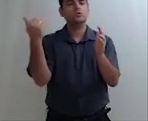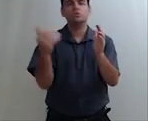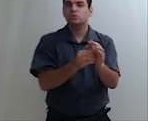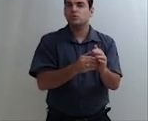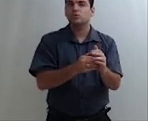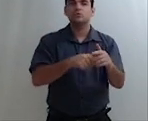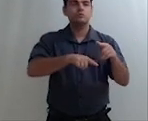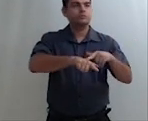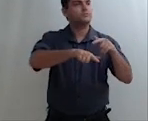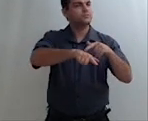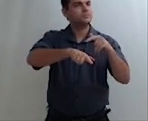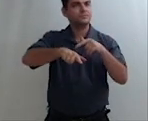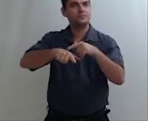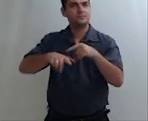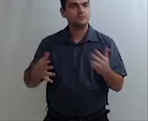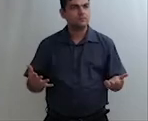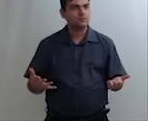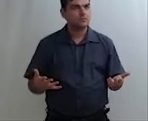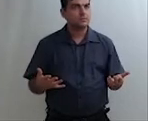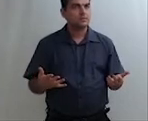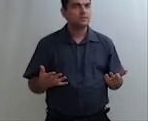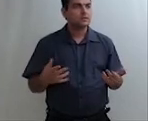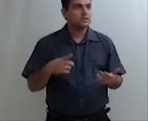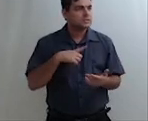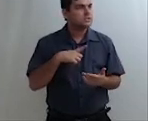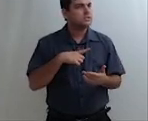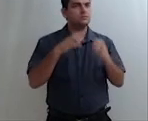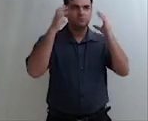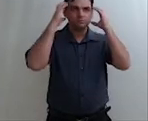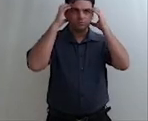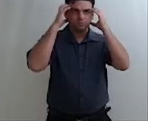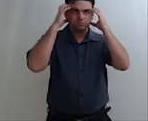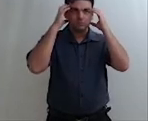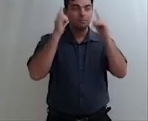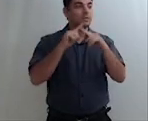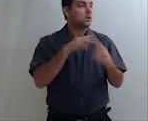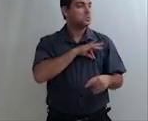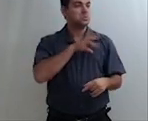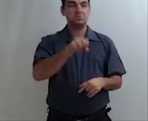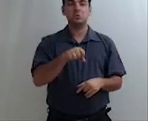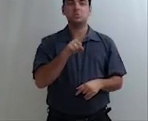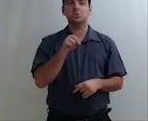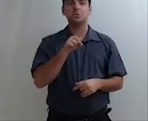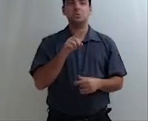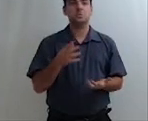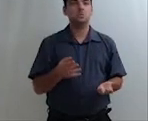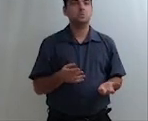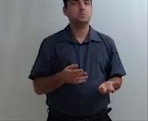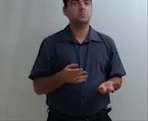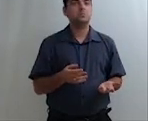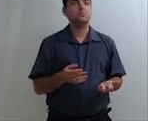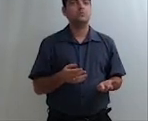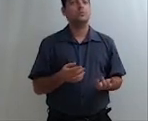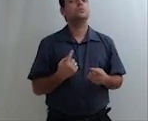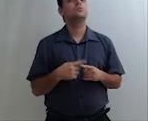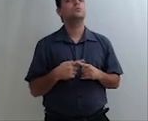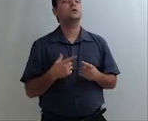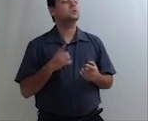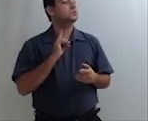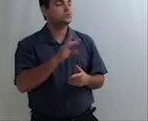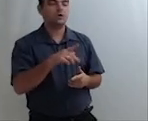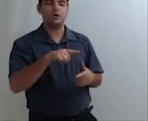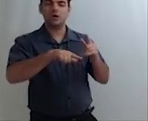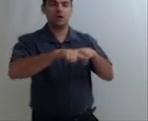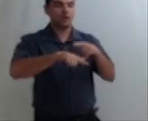arrecadados ou seja existia um protetor auricular que não foi apreendido pela Polícia única e exclusivamente os projéteis o